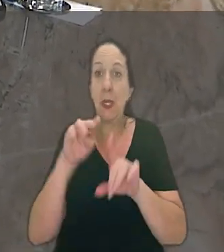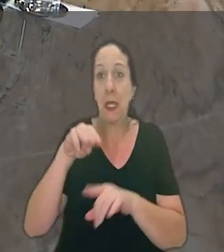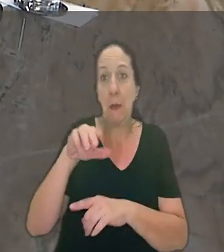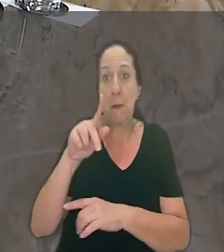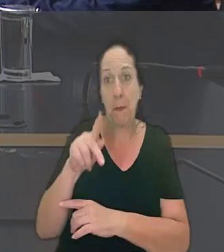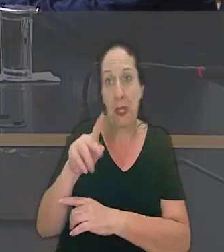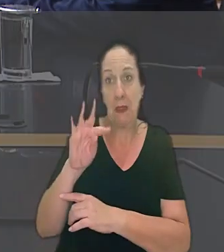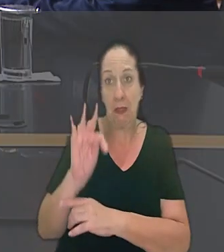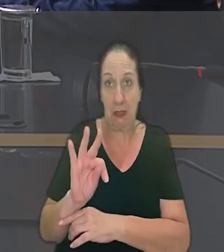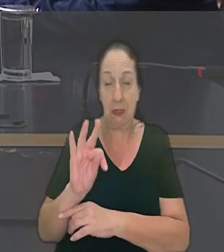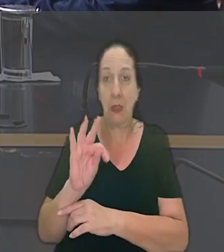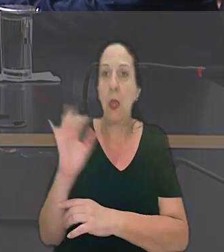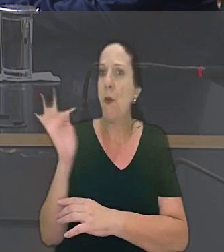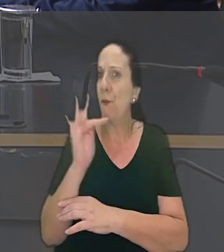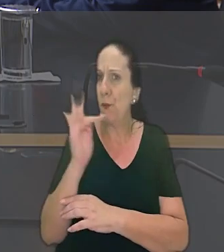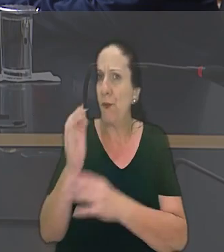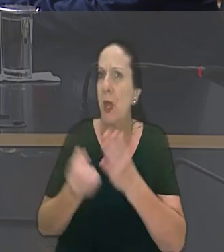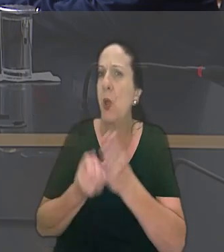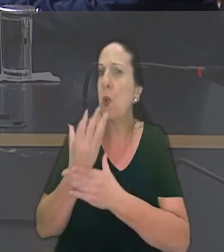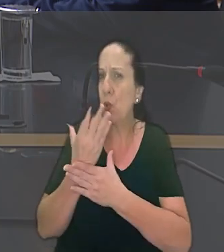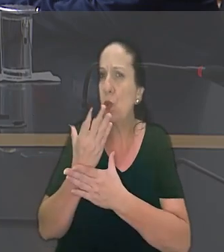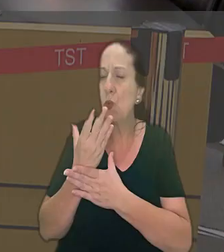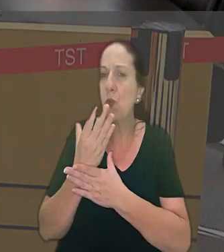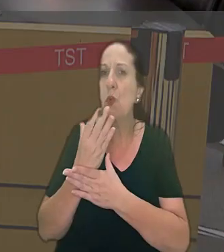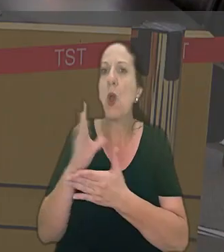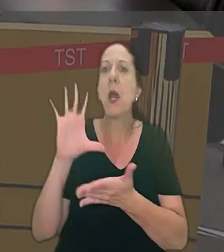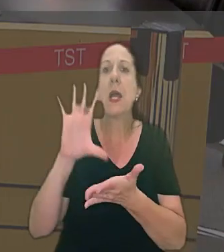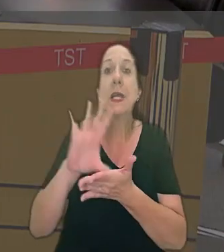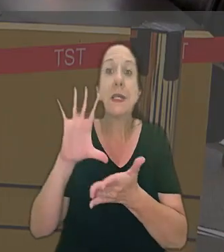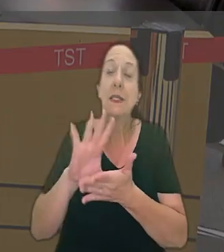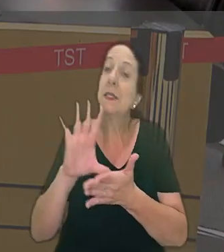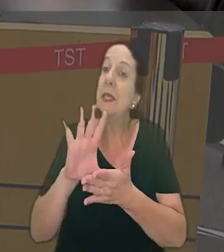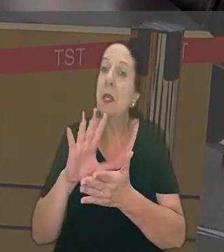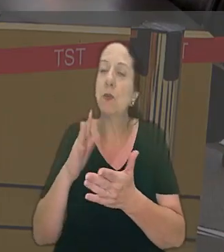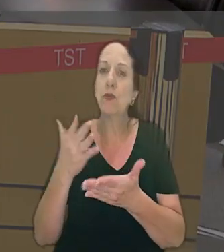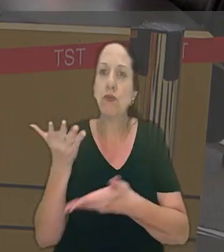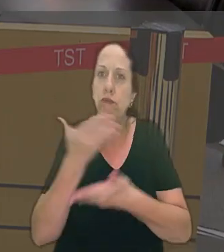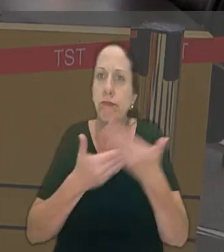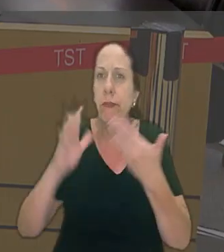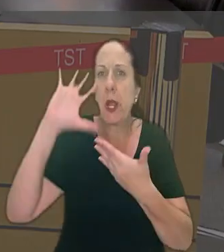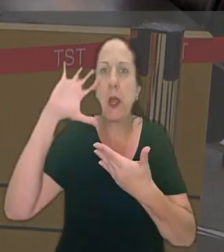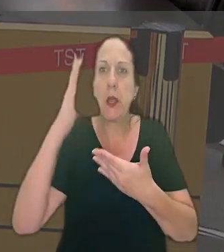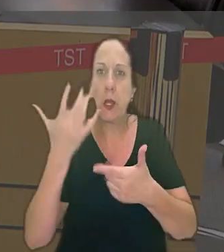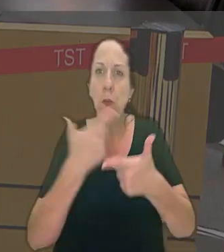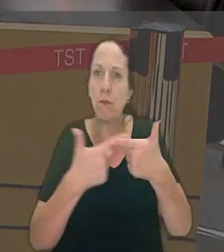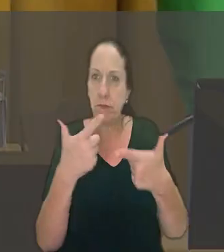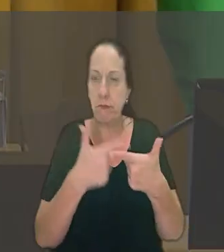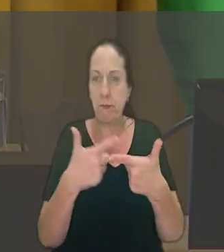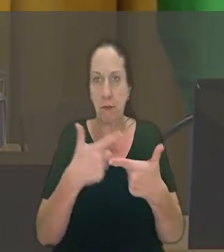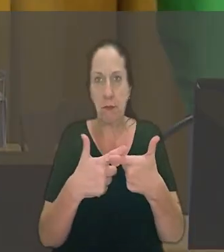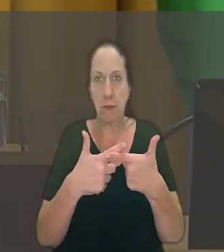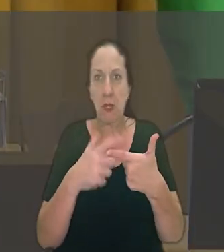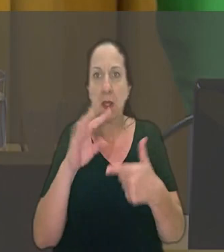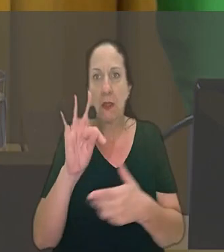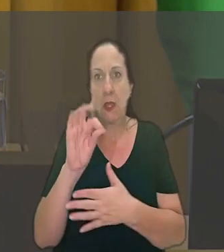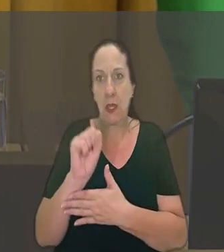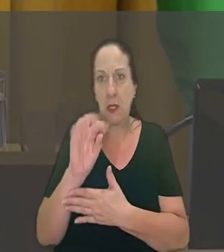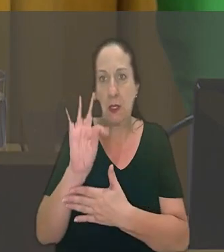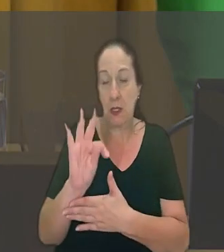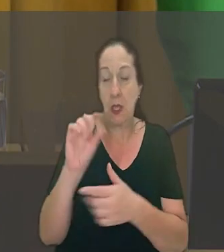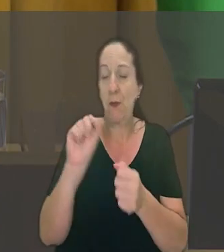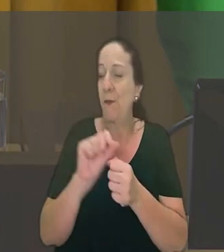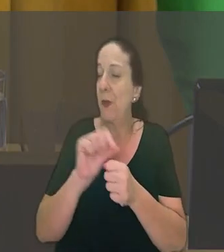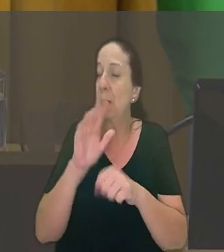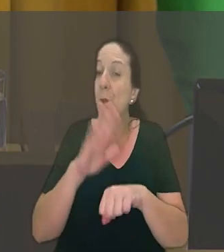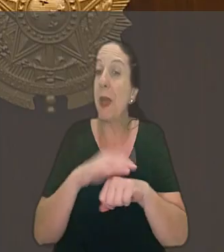pelo MPT. Desde fevereiro, quando foi criado o Centro Judiciário de Métodos Consensuais de Solução de Conflitos do